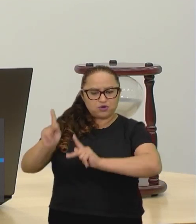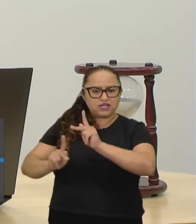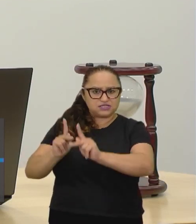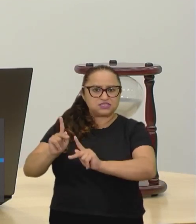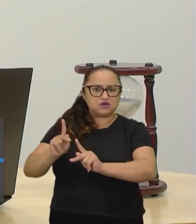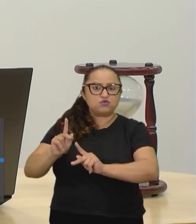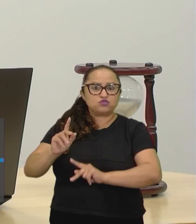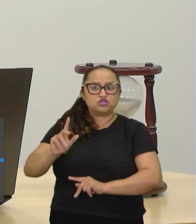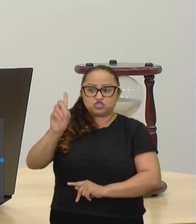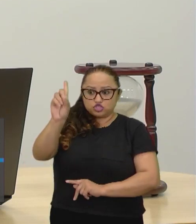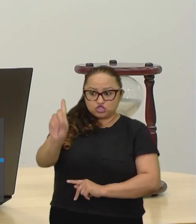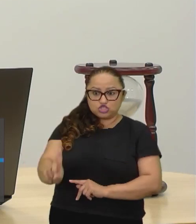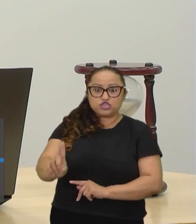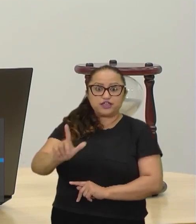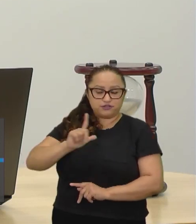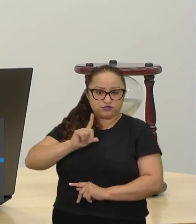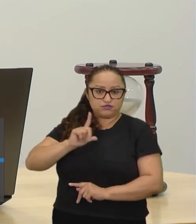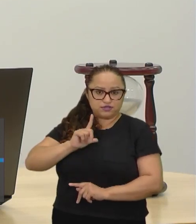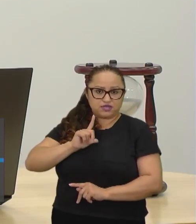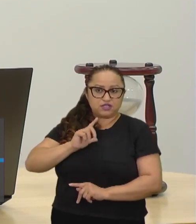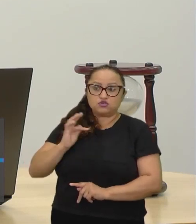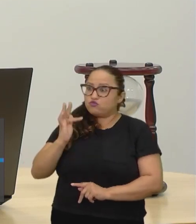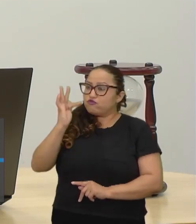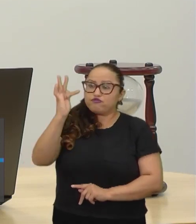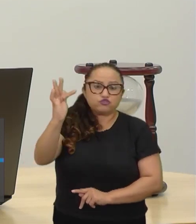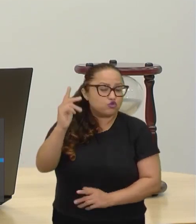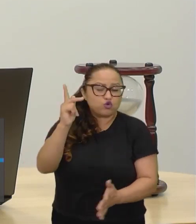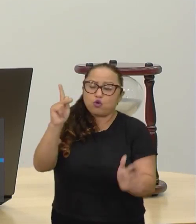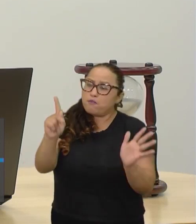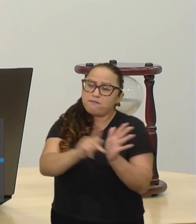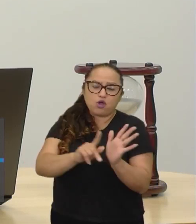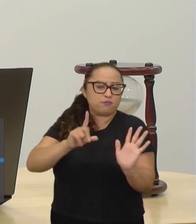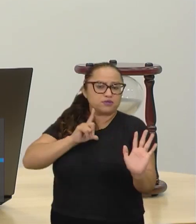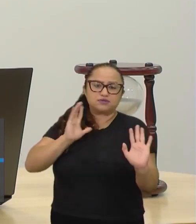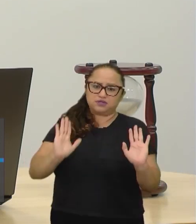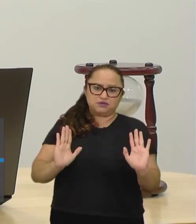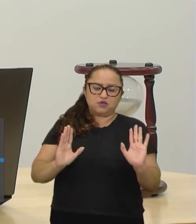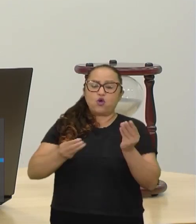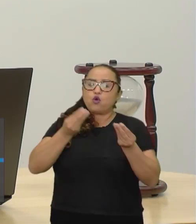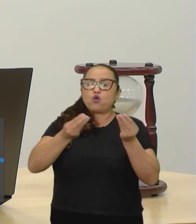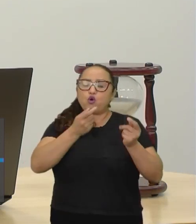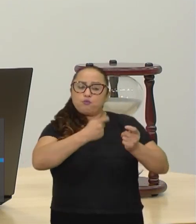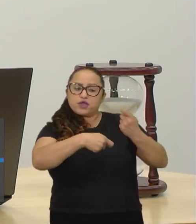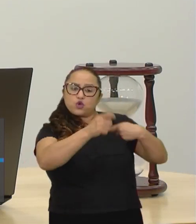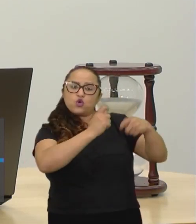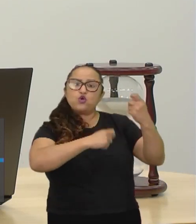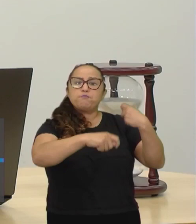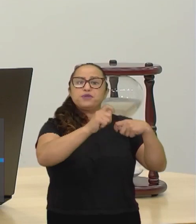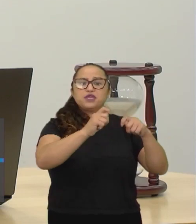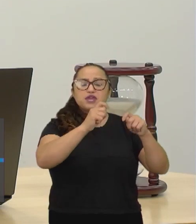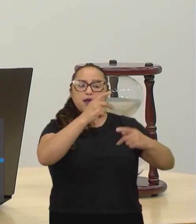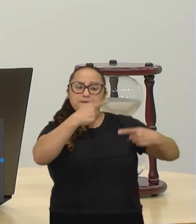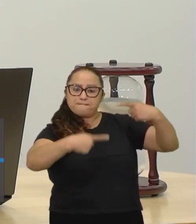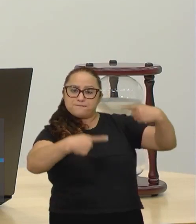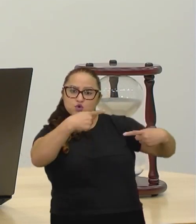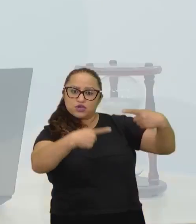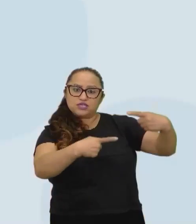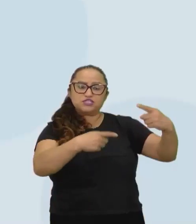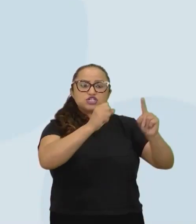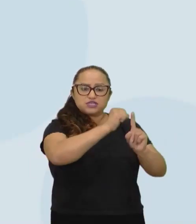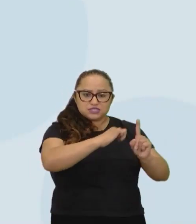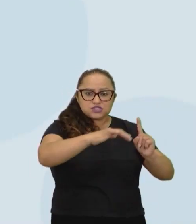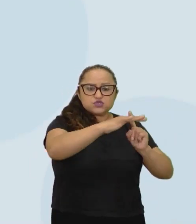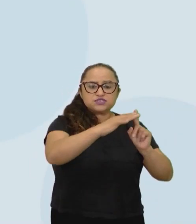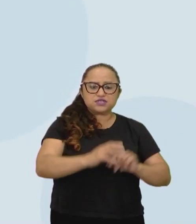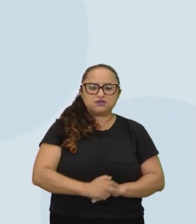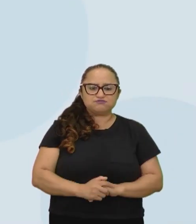direito aí de decidir os seus futuros, né? Os seus destinos econômico, político e social. Aí, voltando lá no nosso